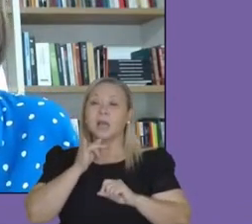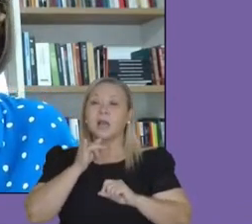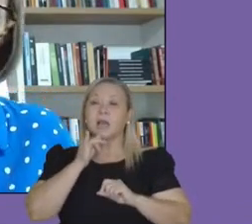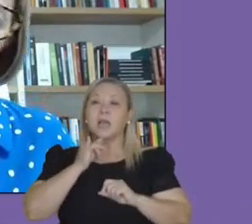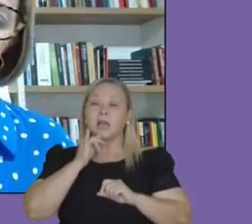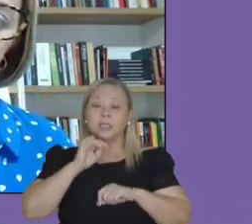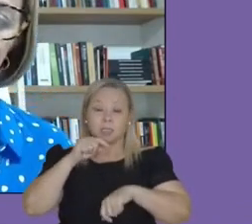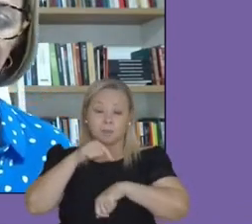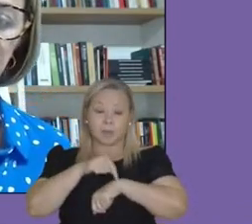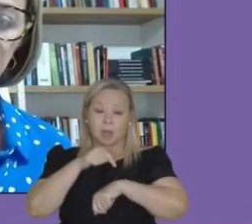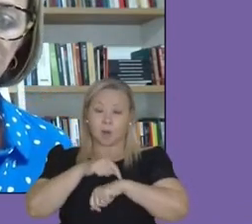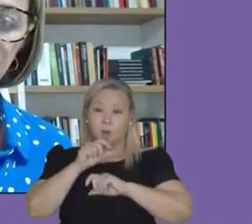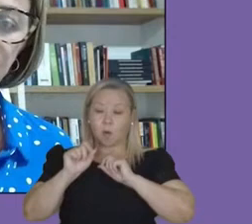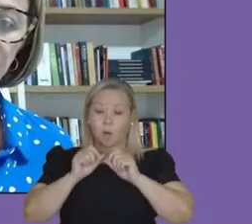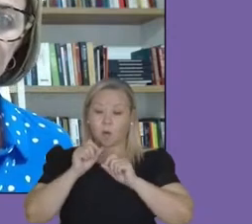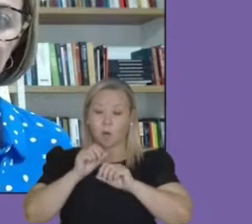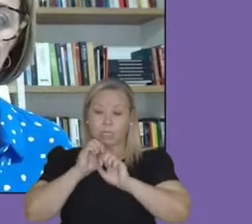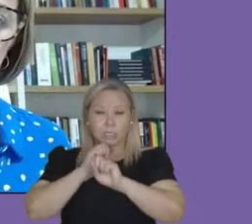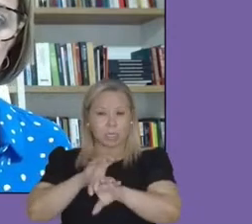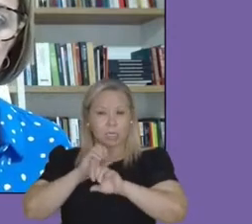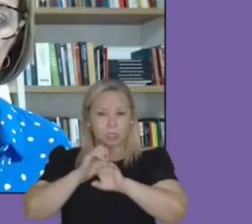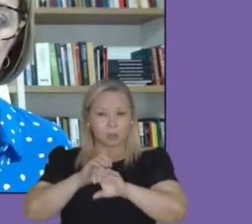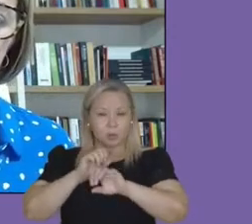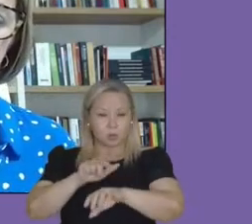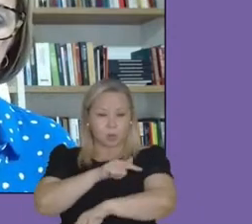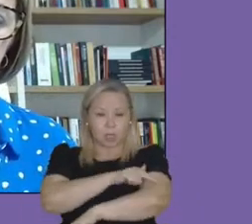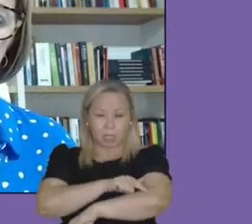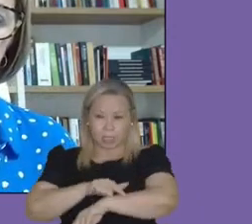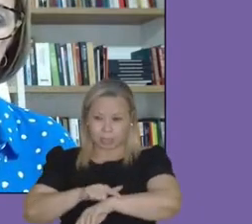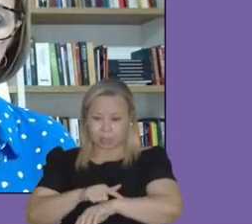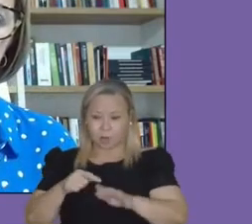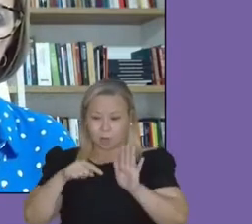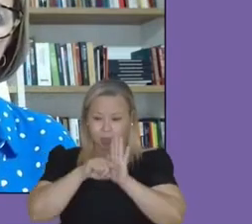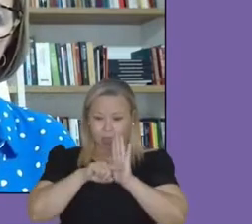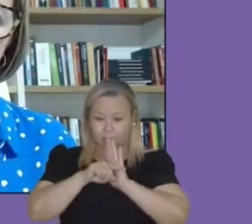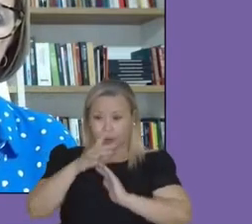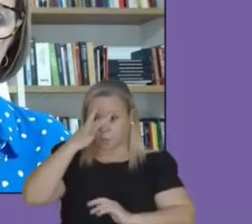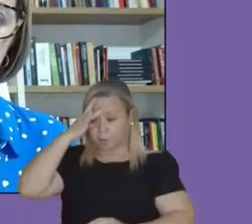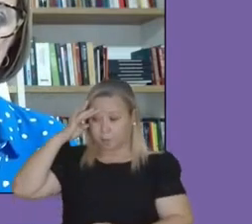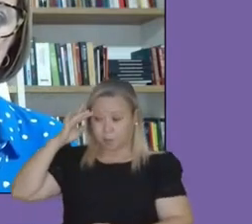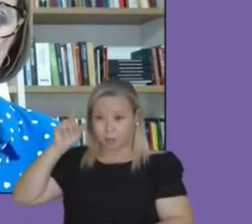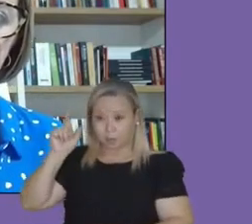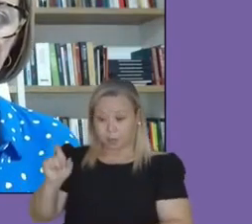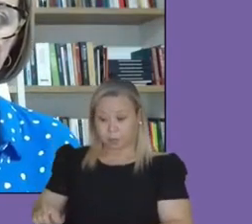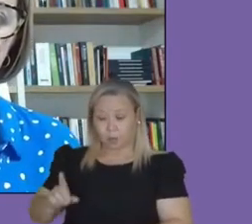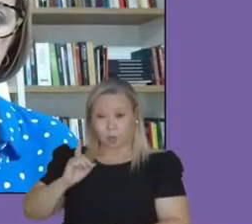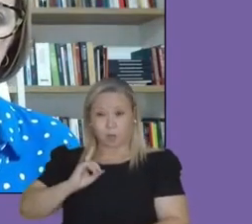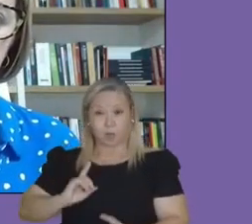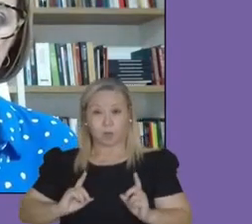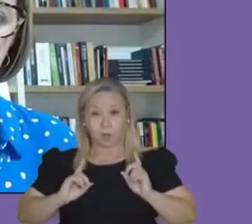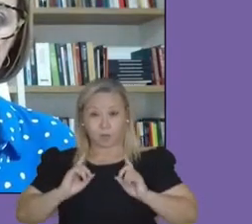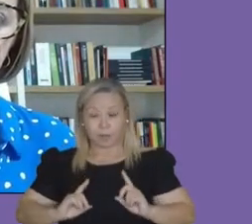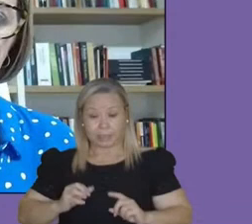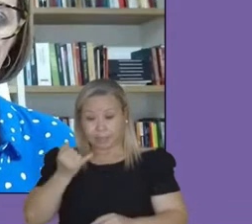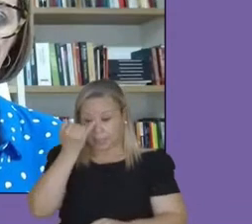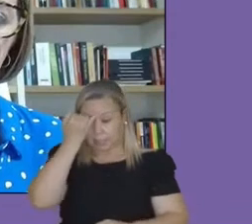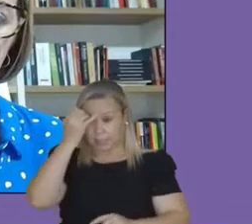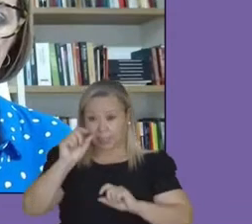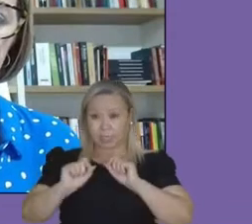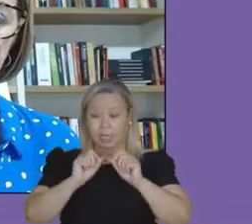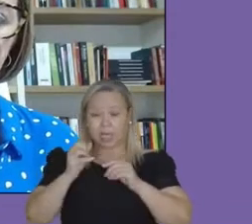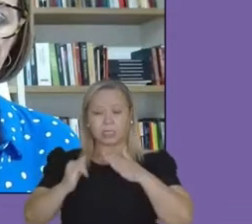na hora que a educação é negada para as pessoas com deficiência, e essa ideia de que